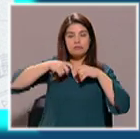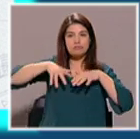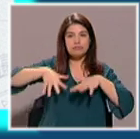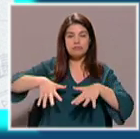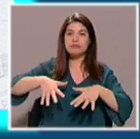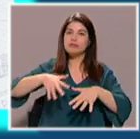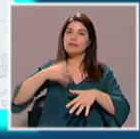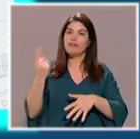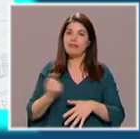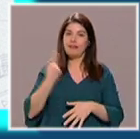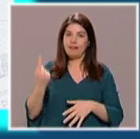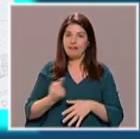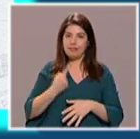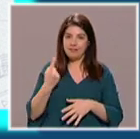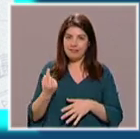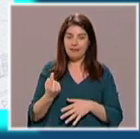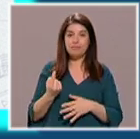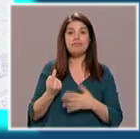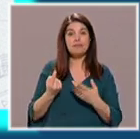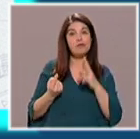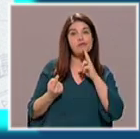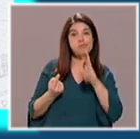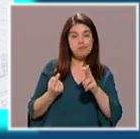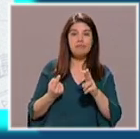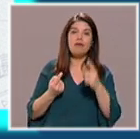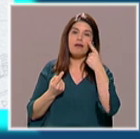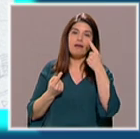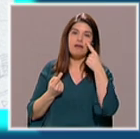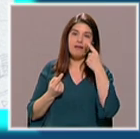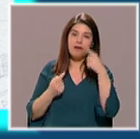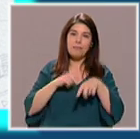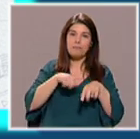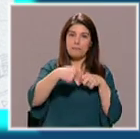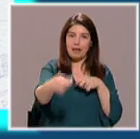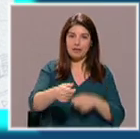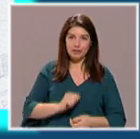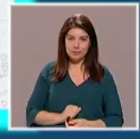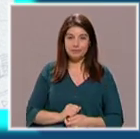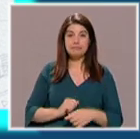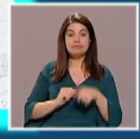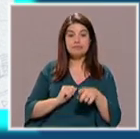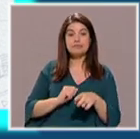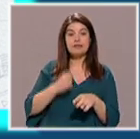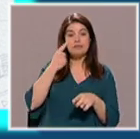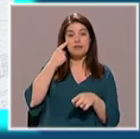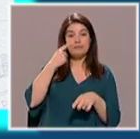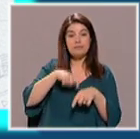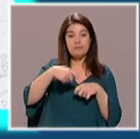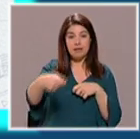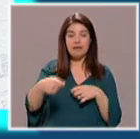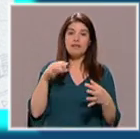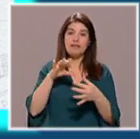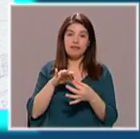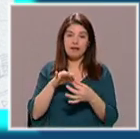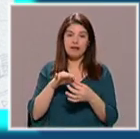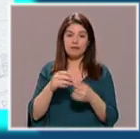lenta, o que justifica o tempo de resposta mais duradouro. E esta durabilidade deve-se à amplitude da mensagem,